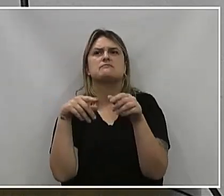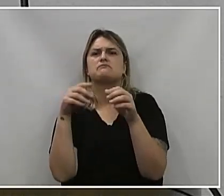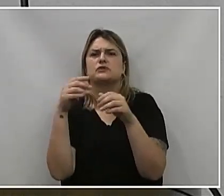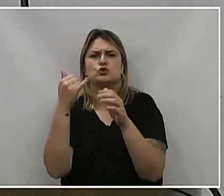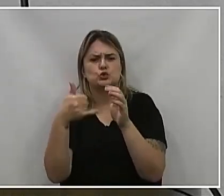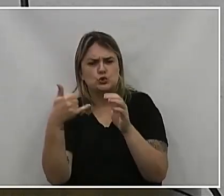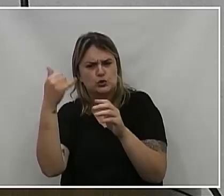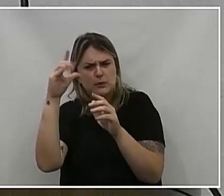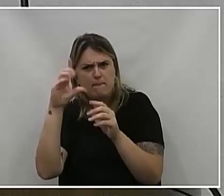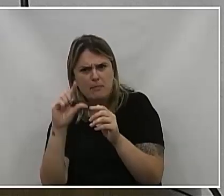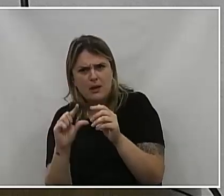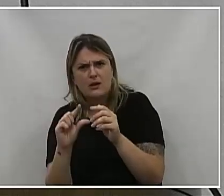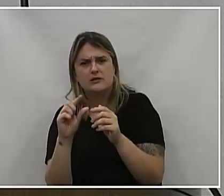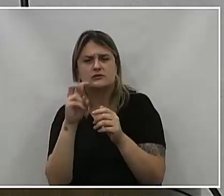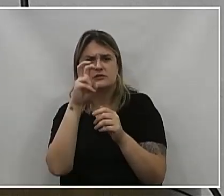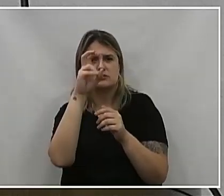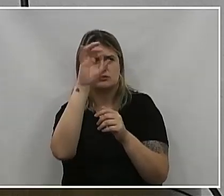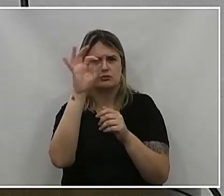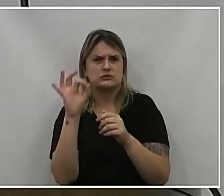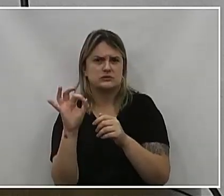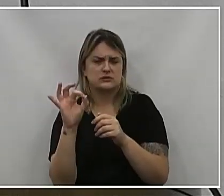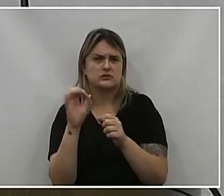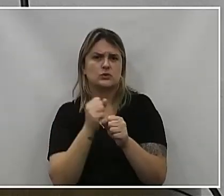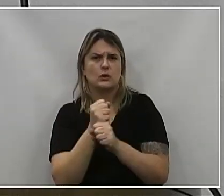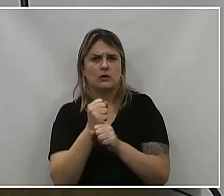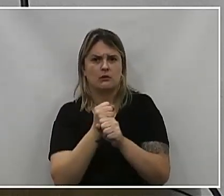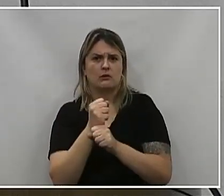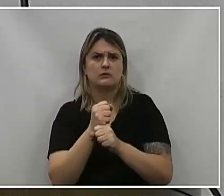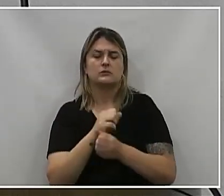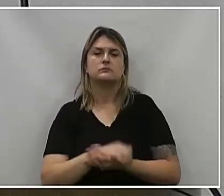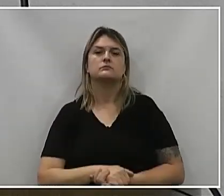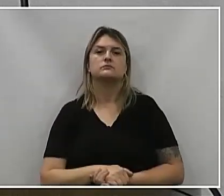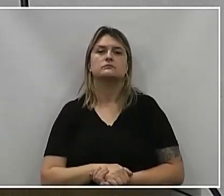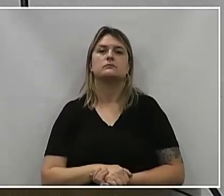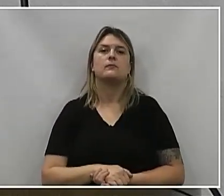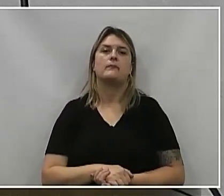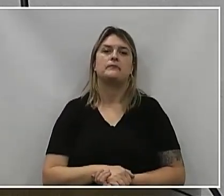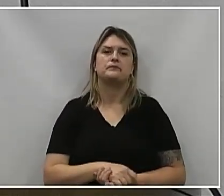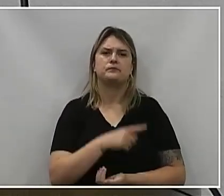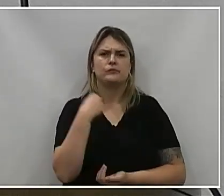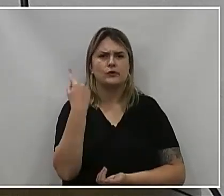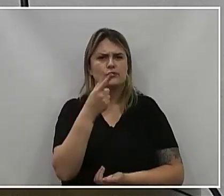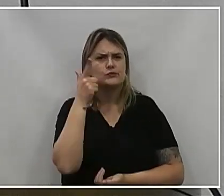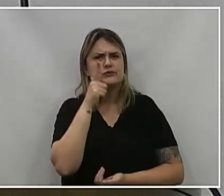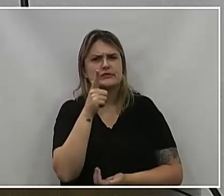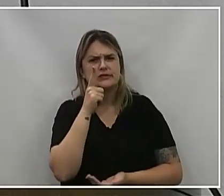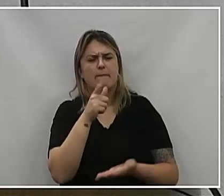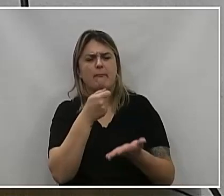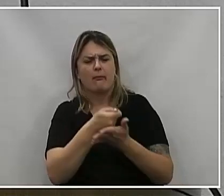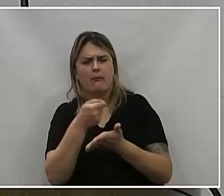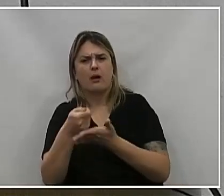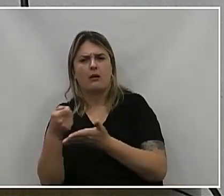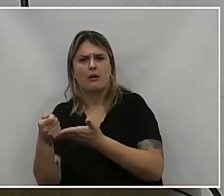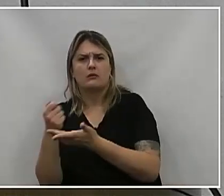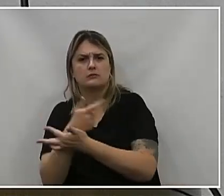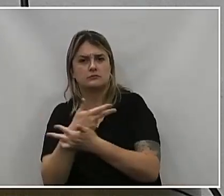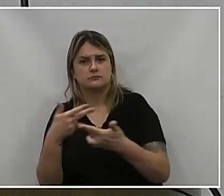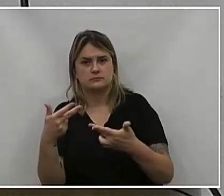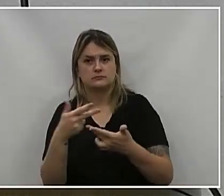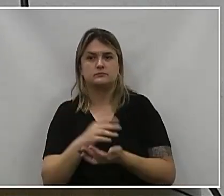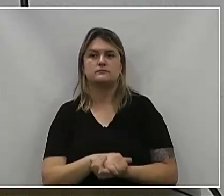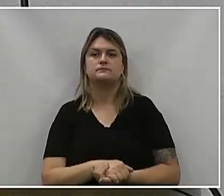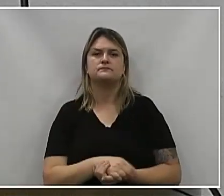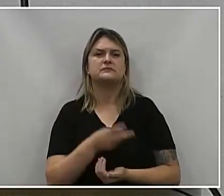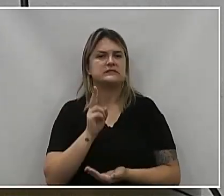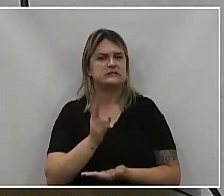juros, na ocasião, a 5% ao ano, né? A Selic estava na faixa de 7,5% nesse período, e